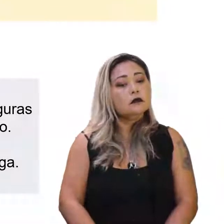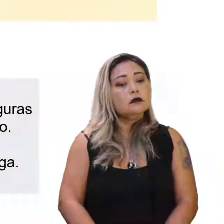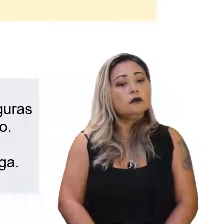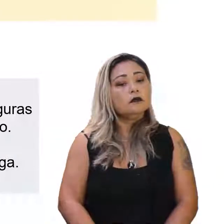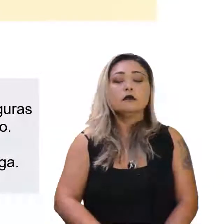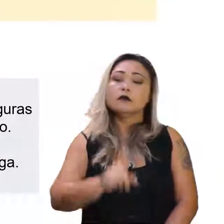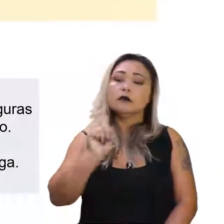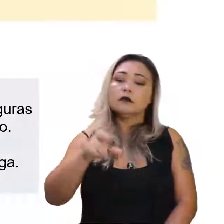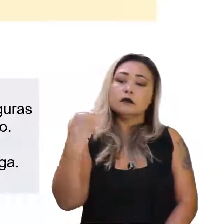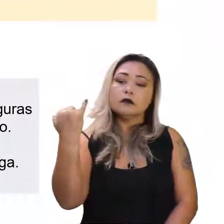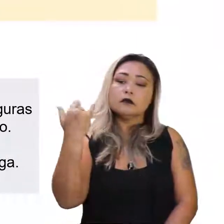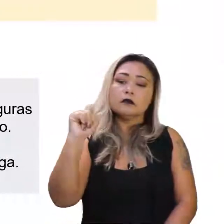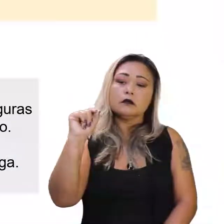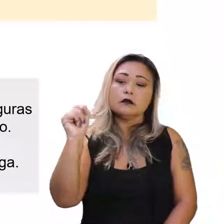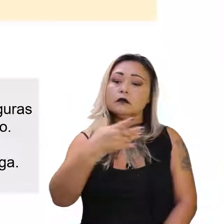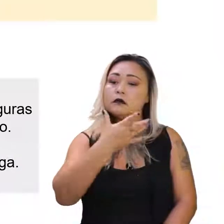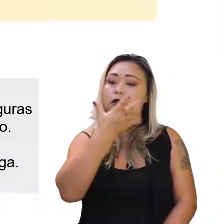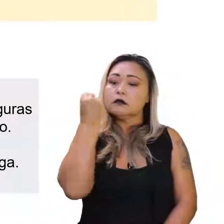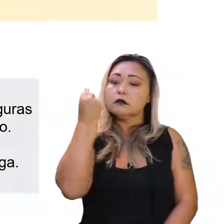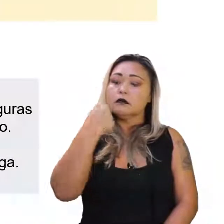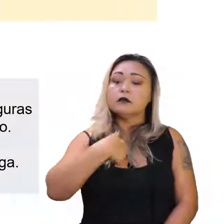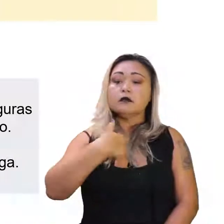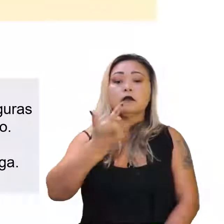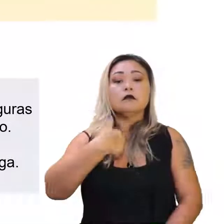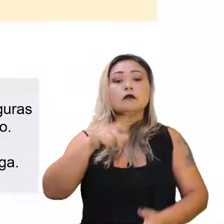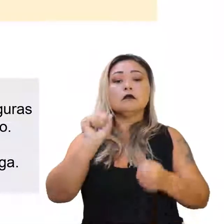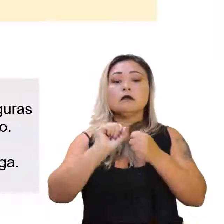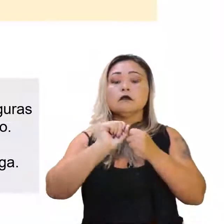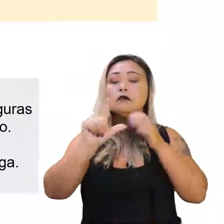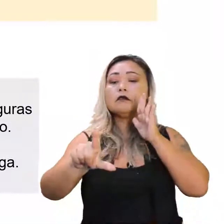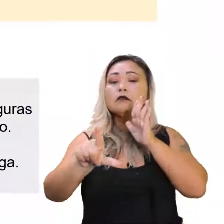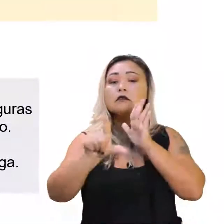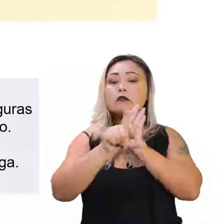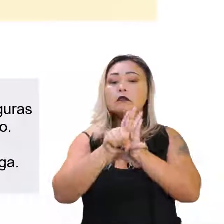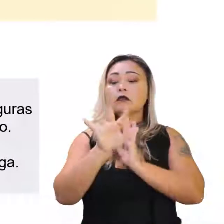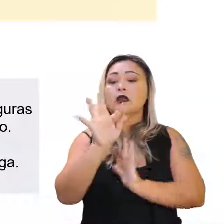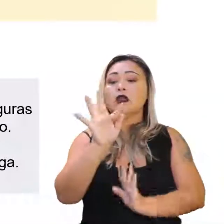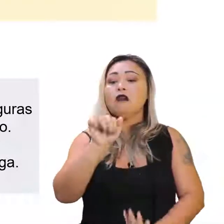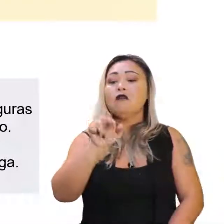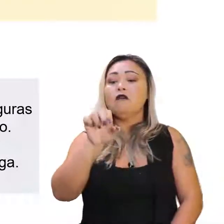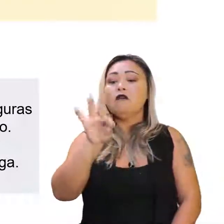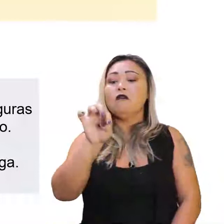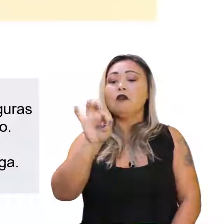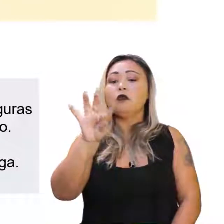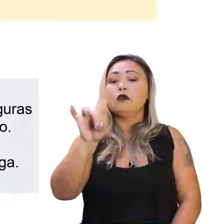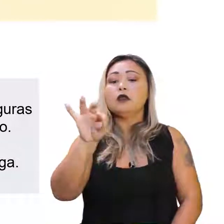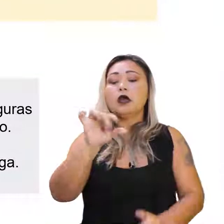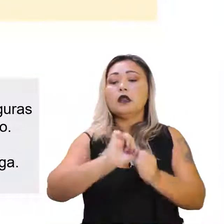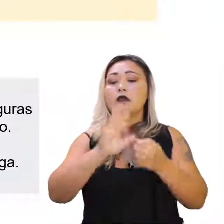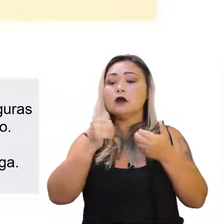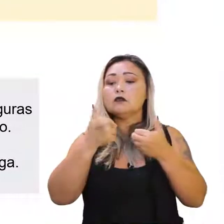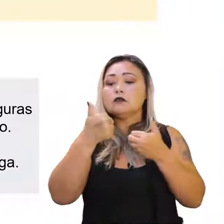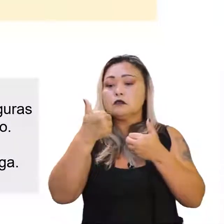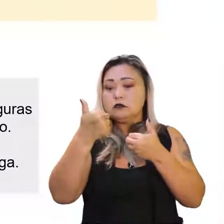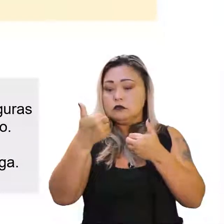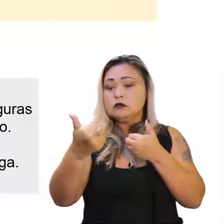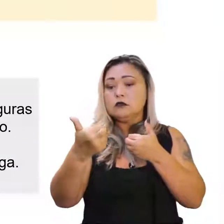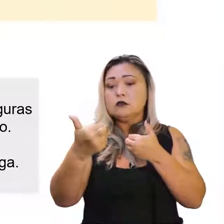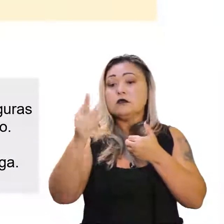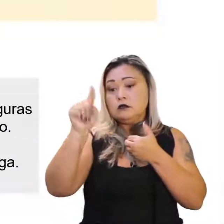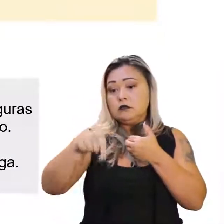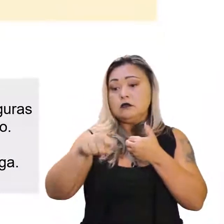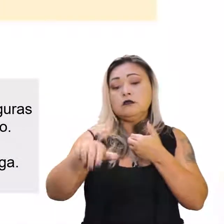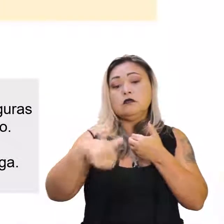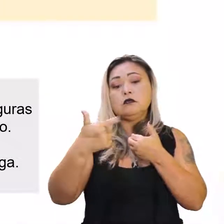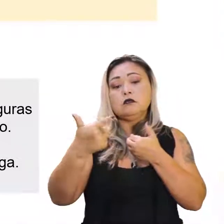uma coisa muito importante que não pode ser esquecida é a lei da frontalidade que imperava na arte do Egito.